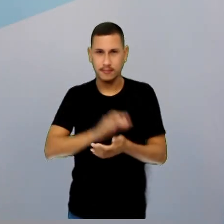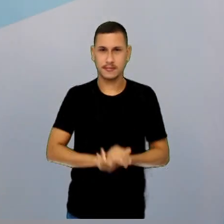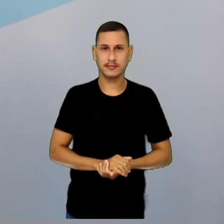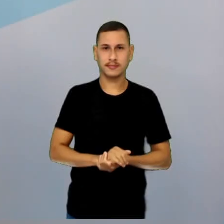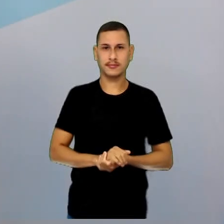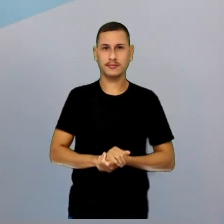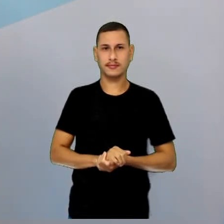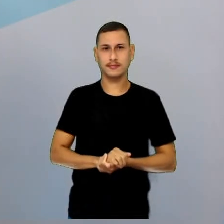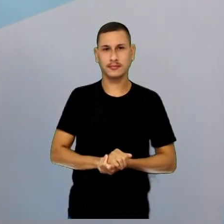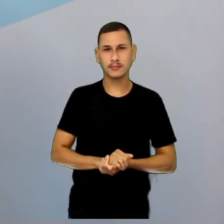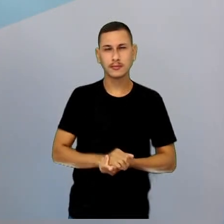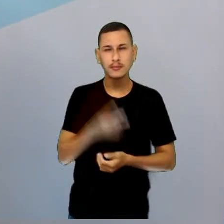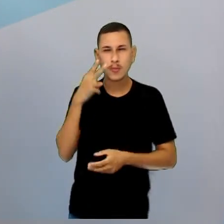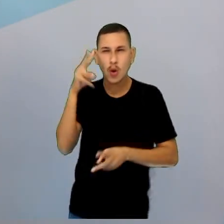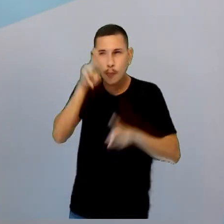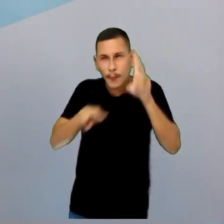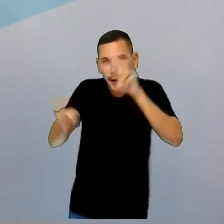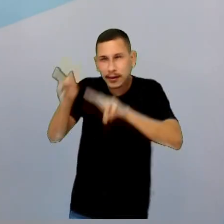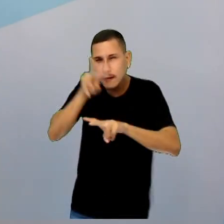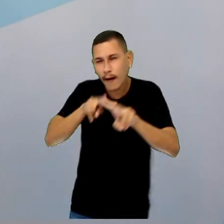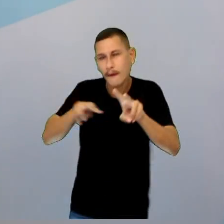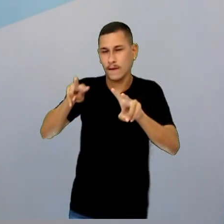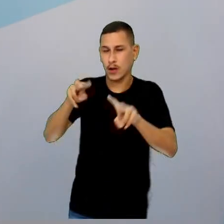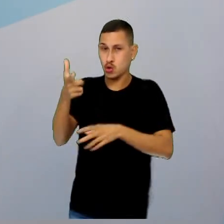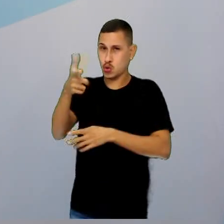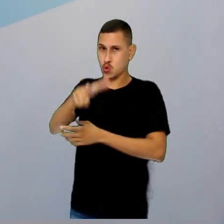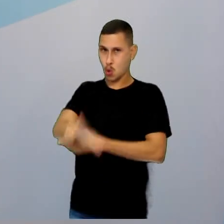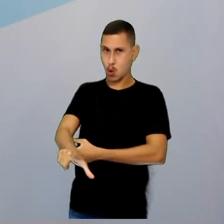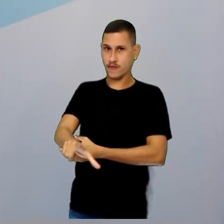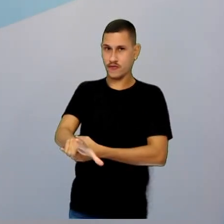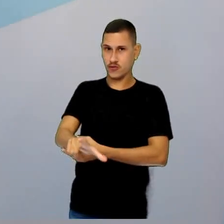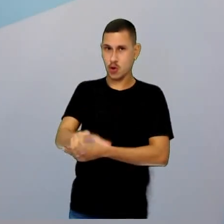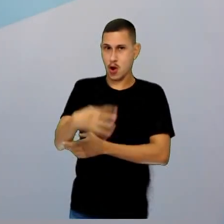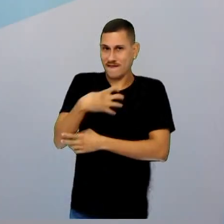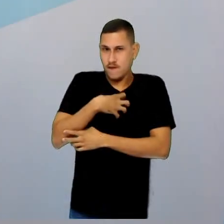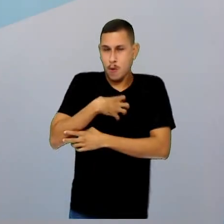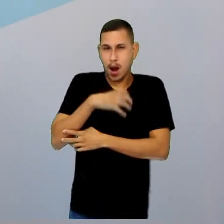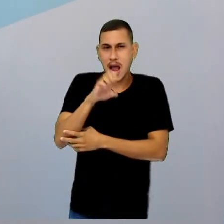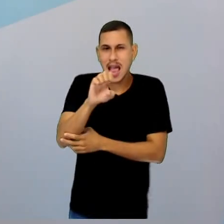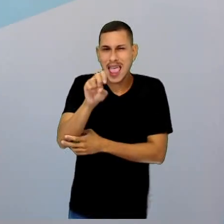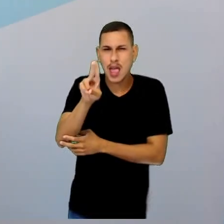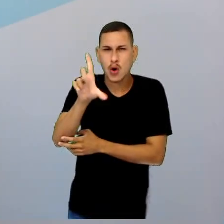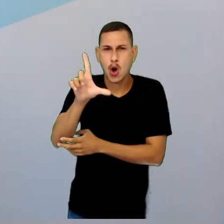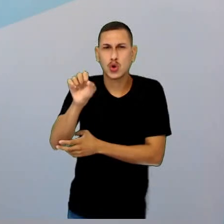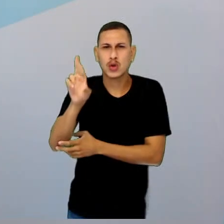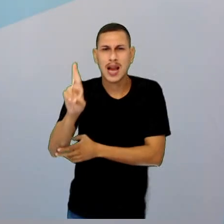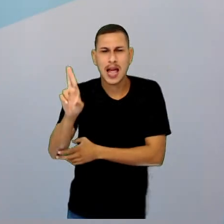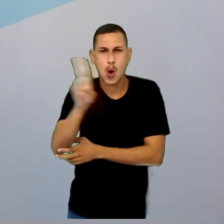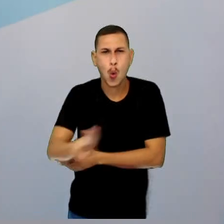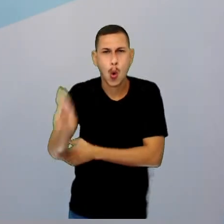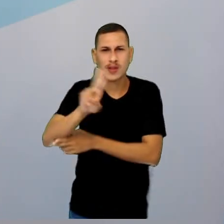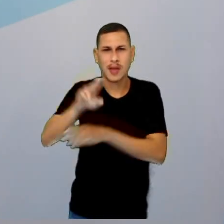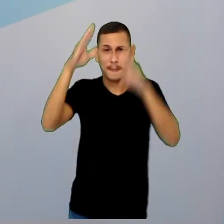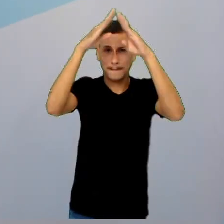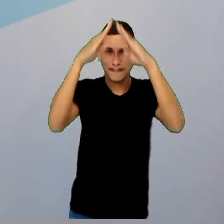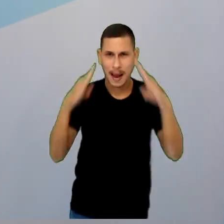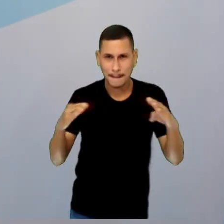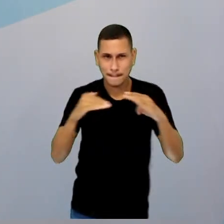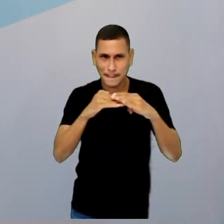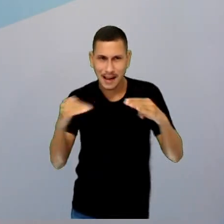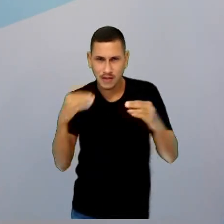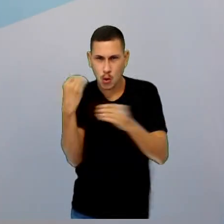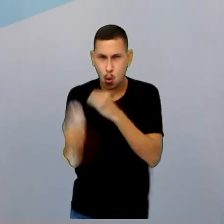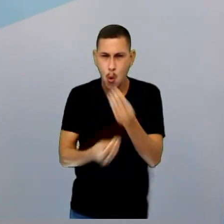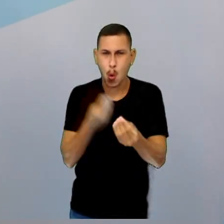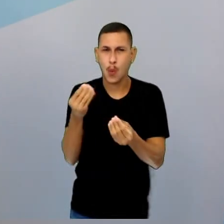A gente vai analisar novamente a fórmula de Euler, só que agora utilizando a pirâmide como exemplo. Só para a gente relembrar, a gente